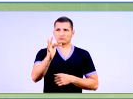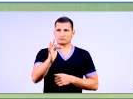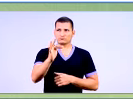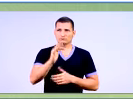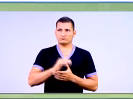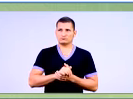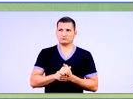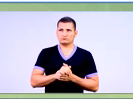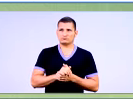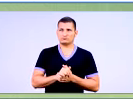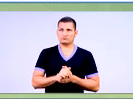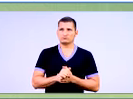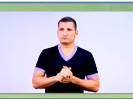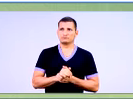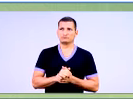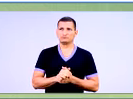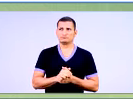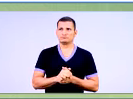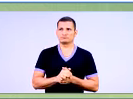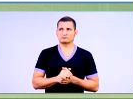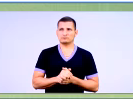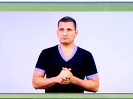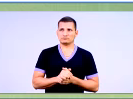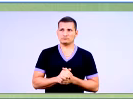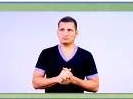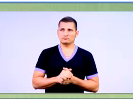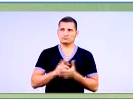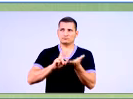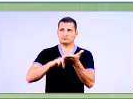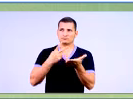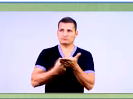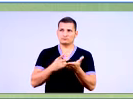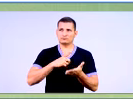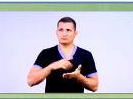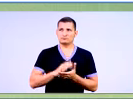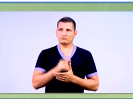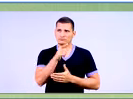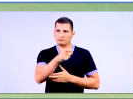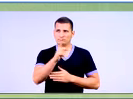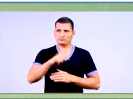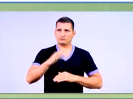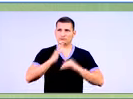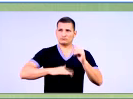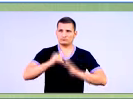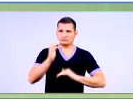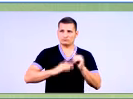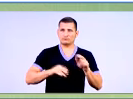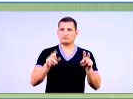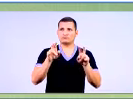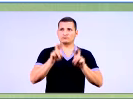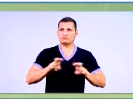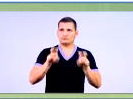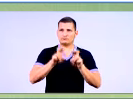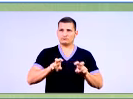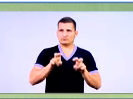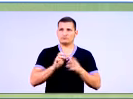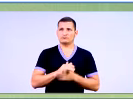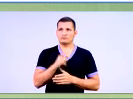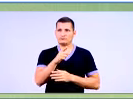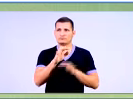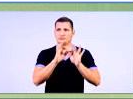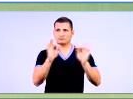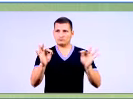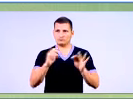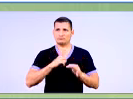Will you be a computer professional? Já colocamos a tradução. Você será uma profissional de computação? Essa frase estava no